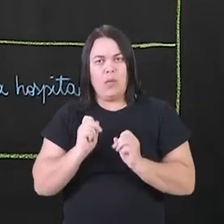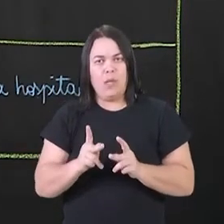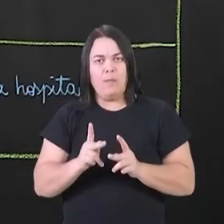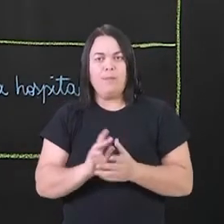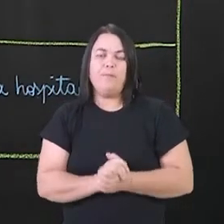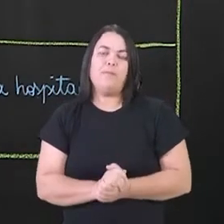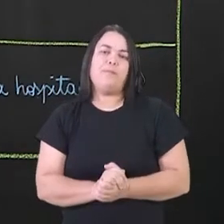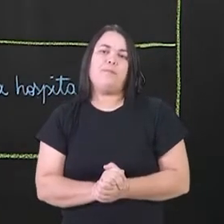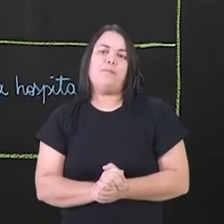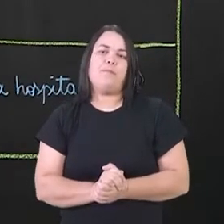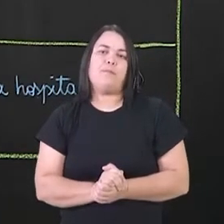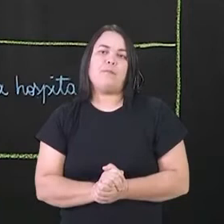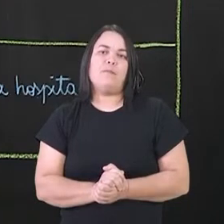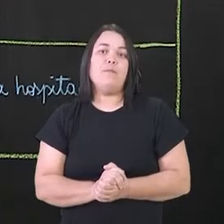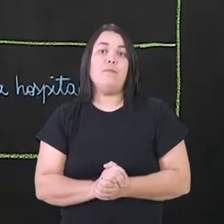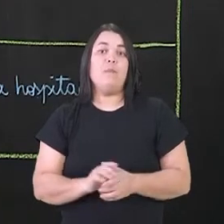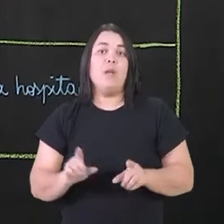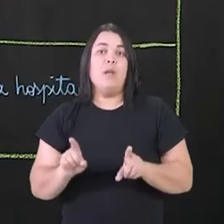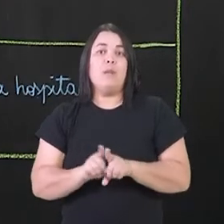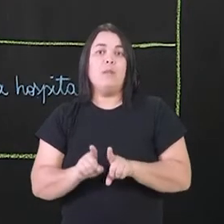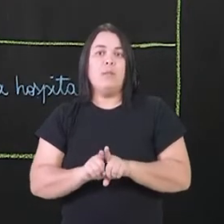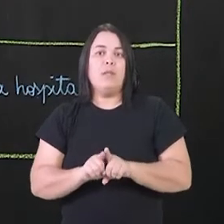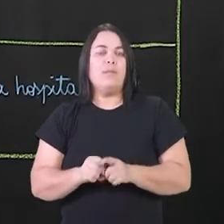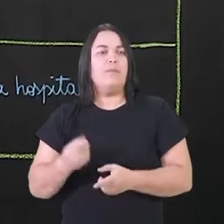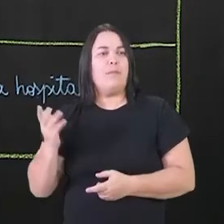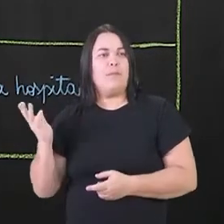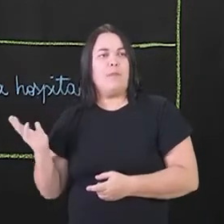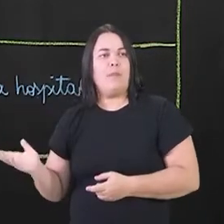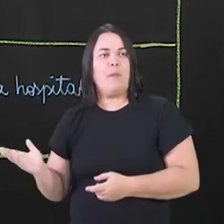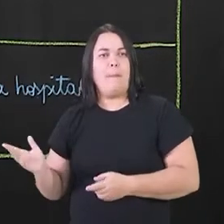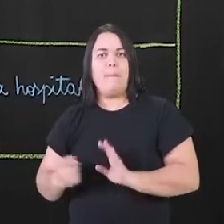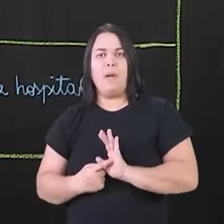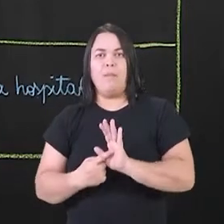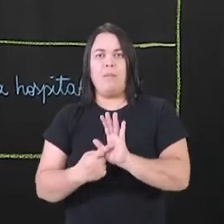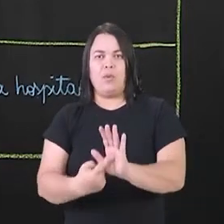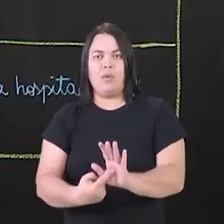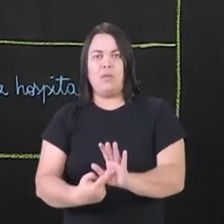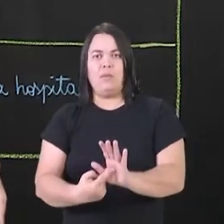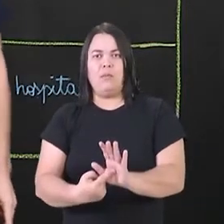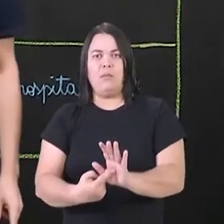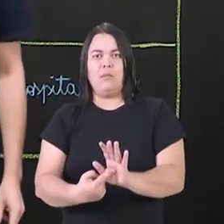Eu tenho também a possibilidade de usar o could para expressar